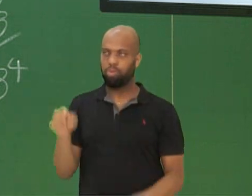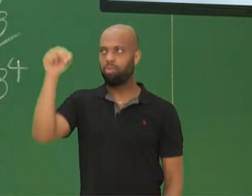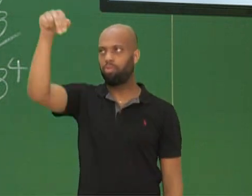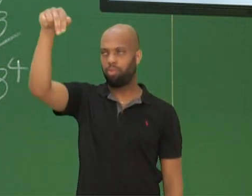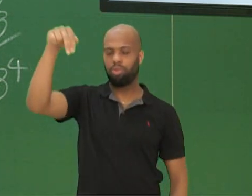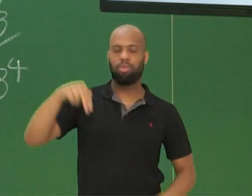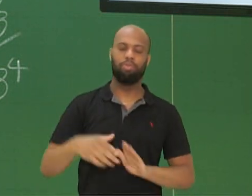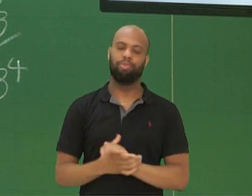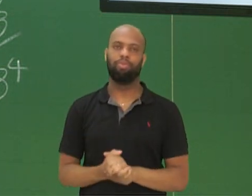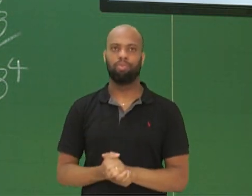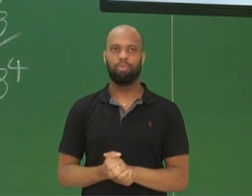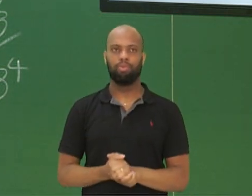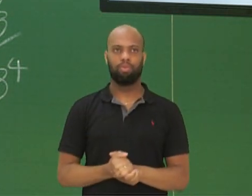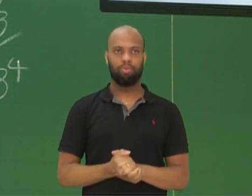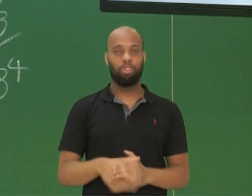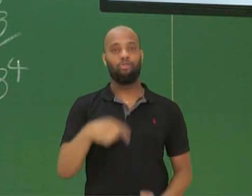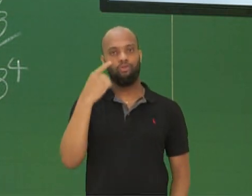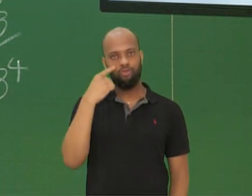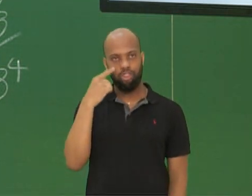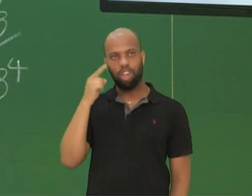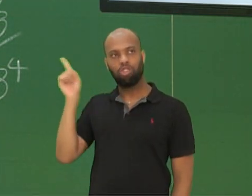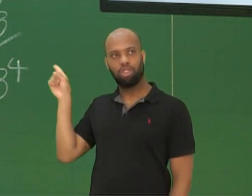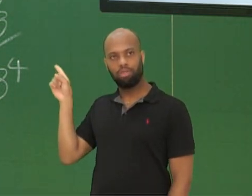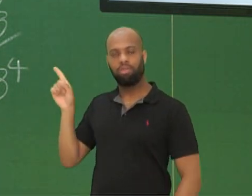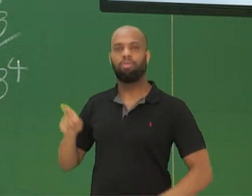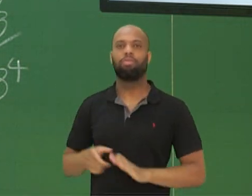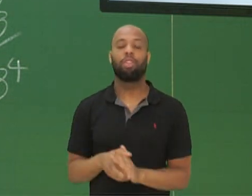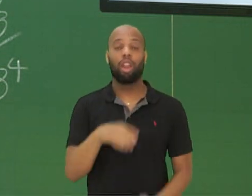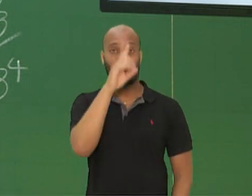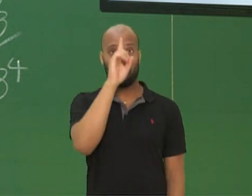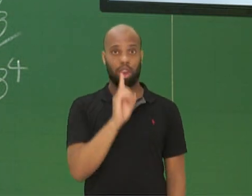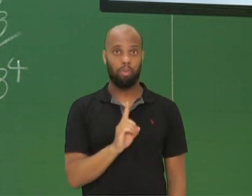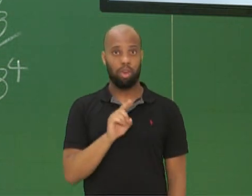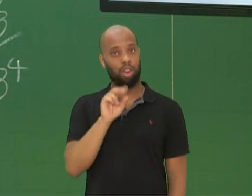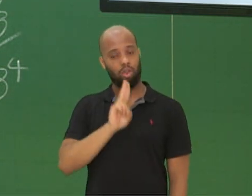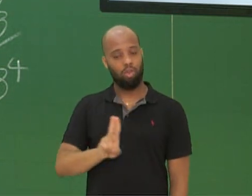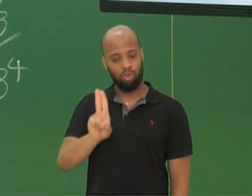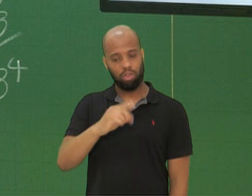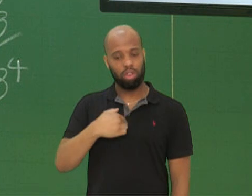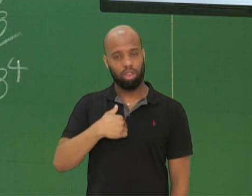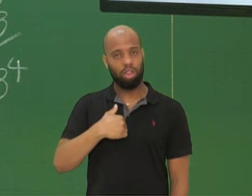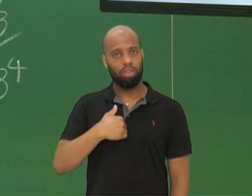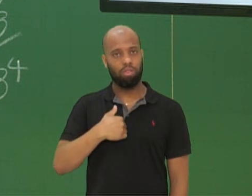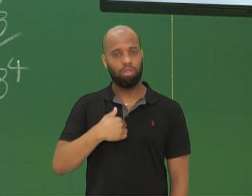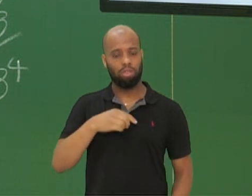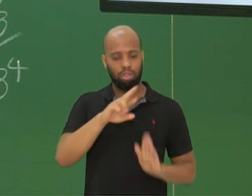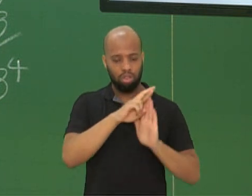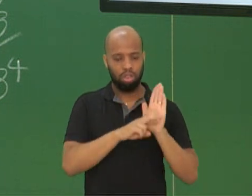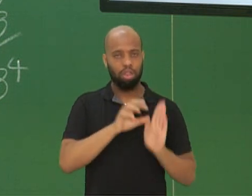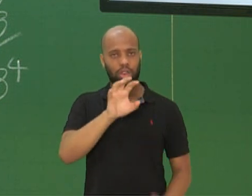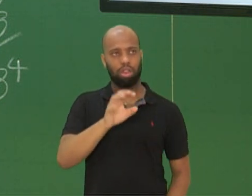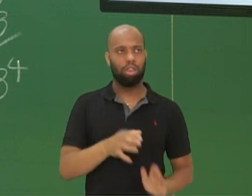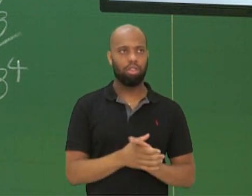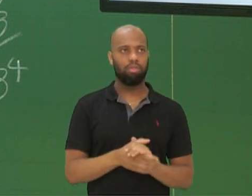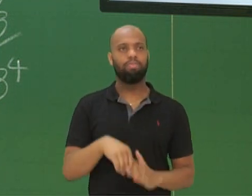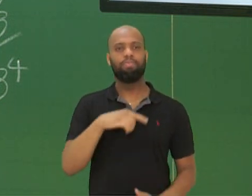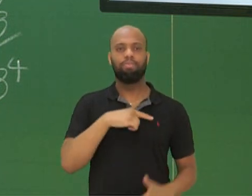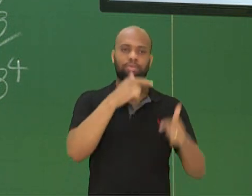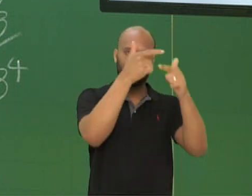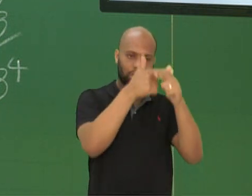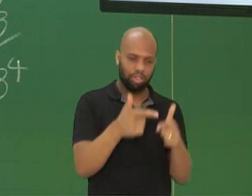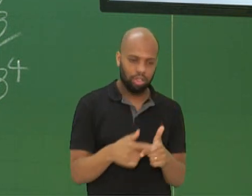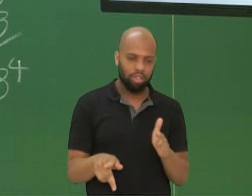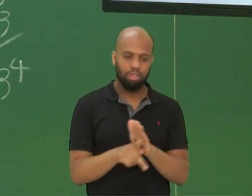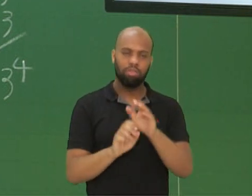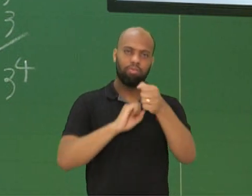exercício. A base que está no outro exercício, a base que está depois da igualdade, são 3 meios e não